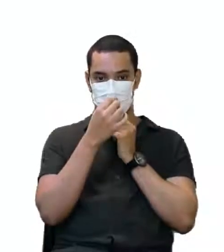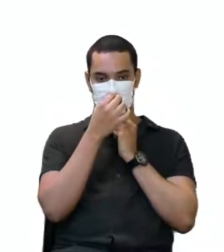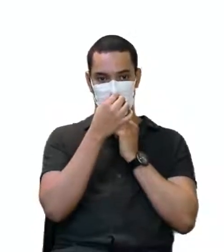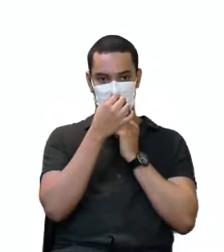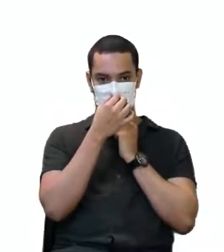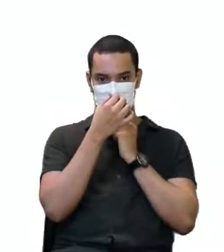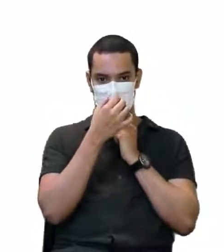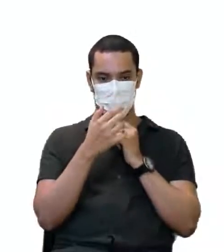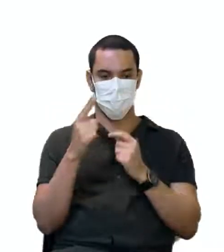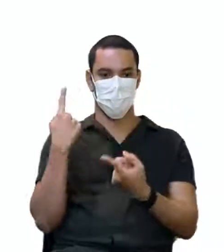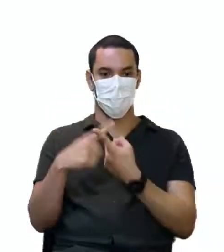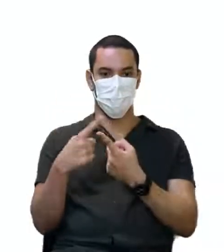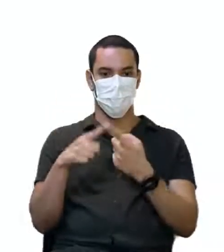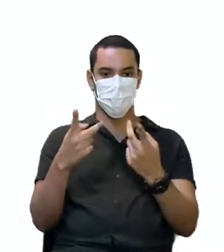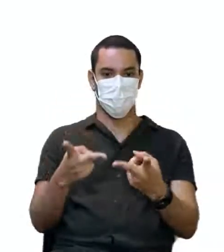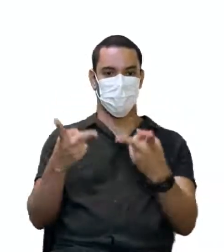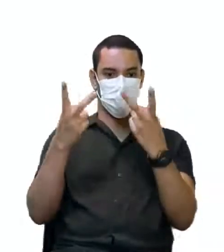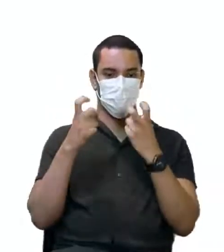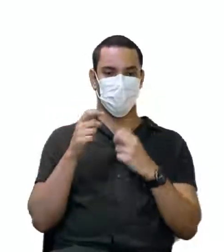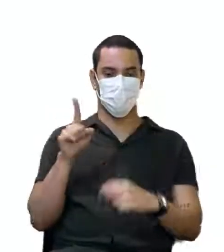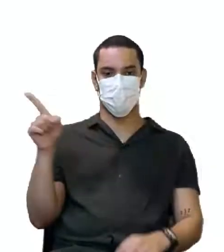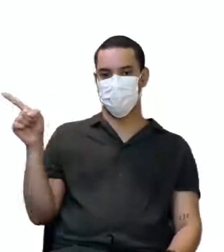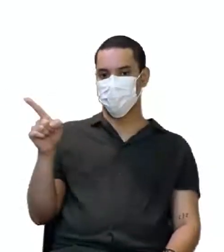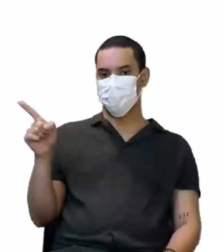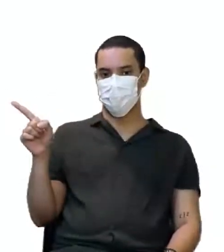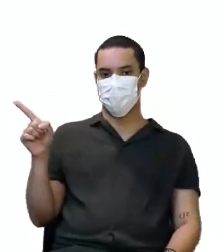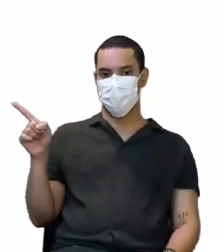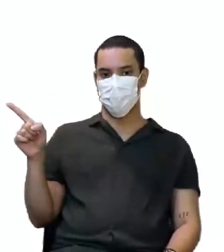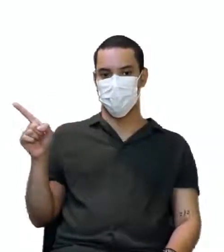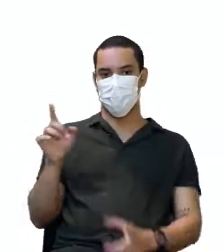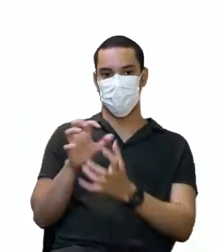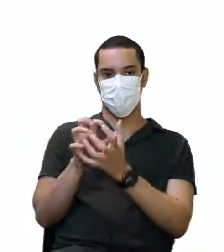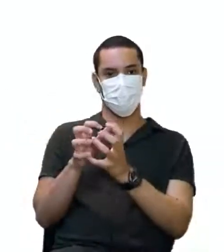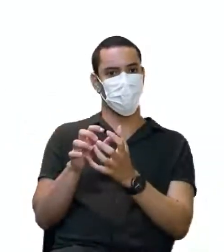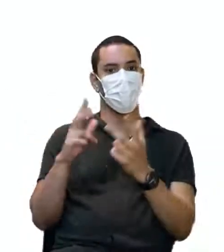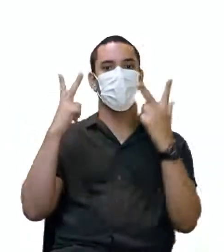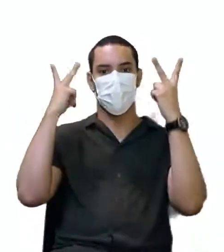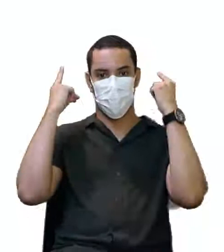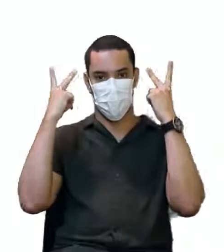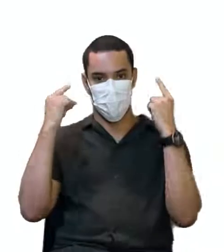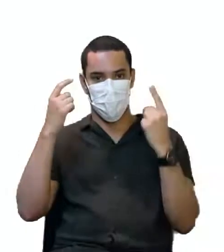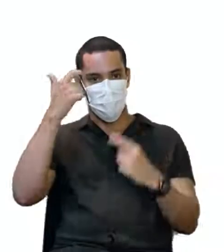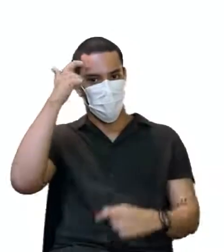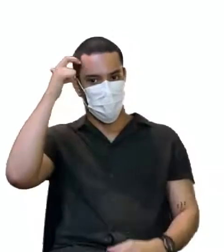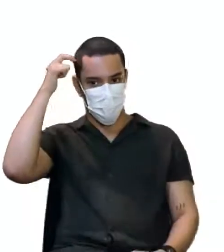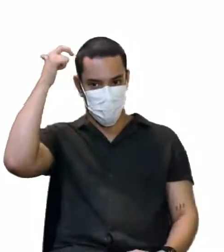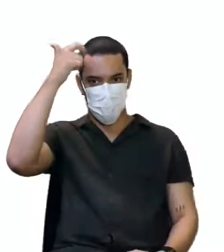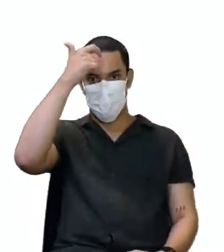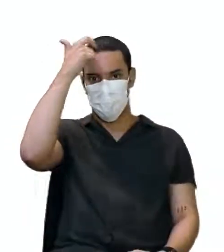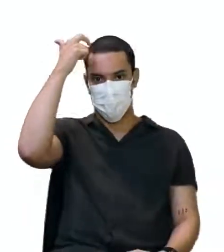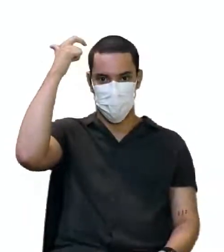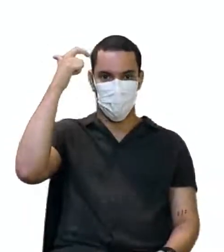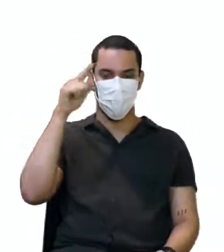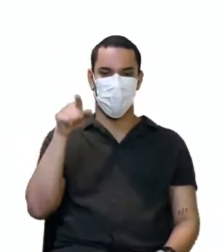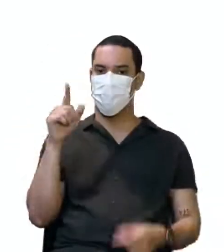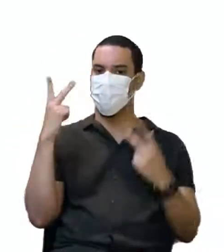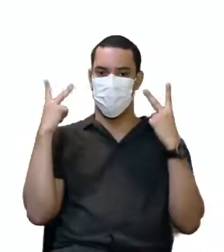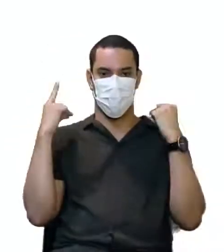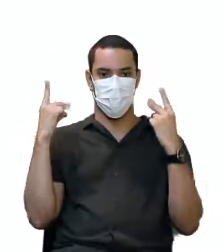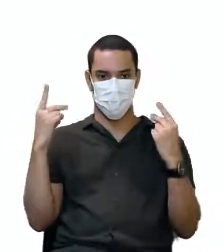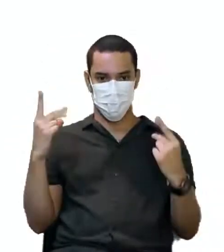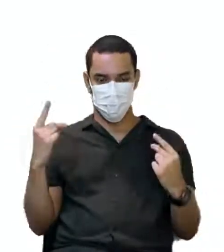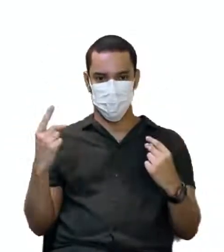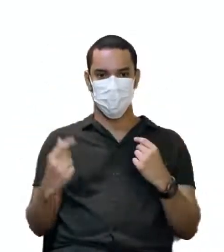sinal. Você vê as fissuras, que são processos naturais do nosso crânio aqui, ó, tá?